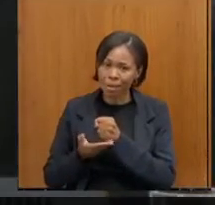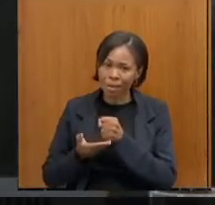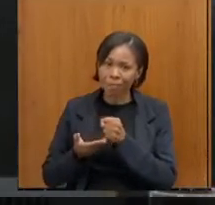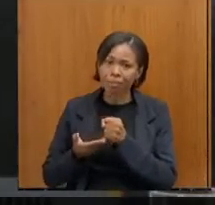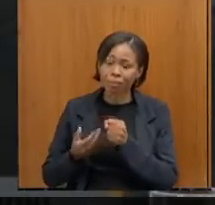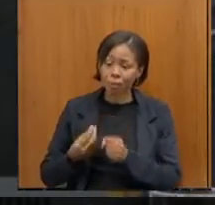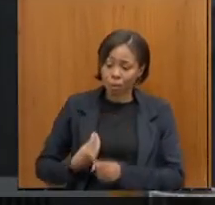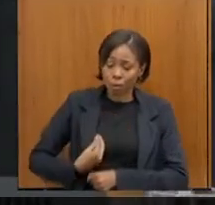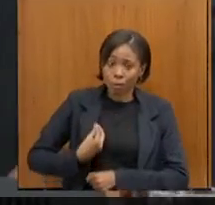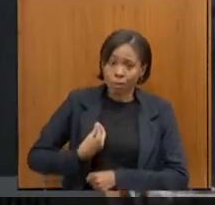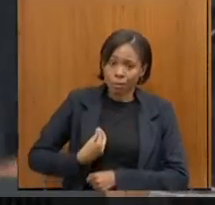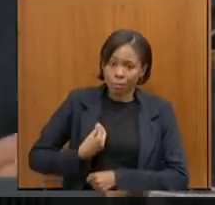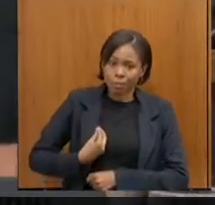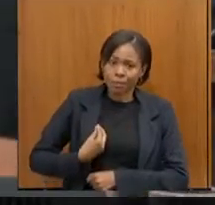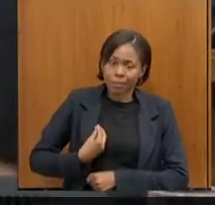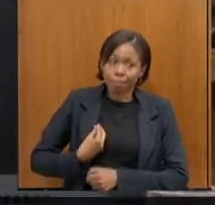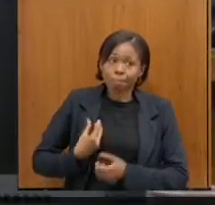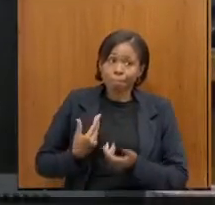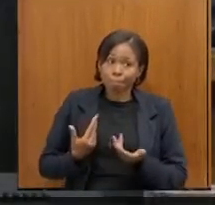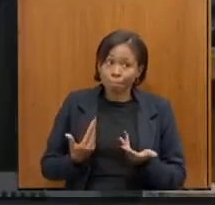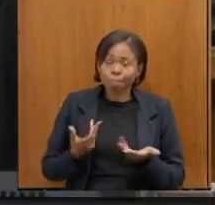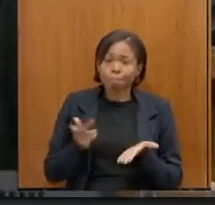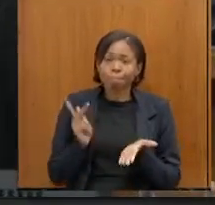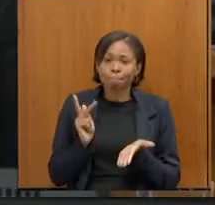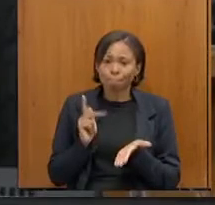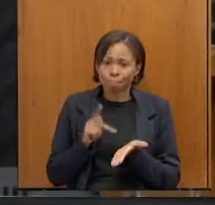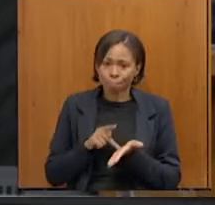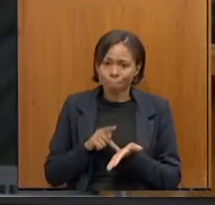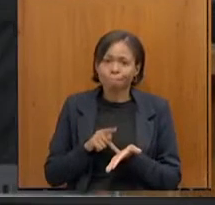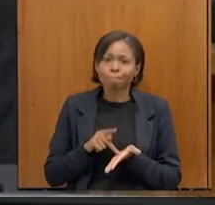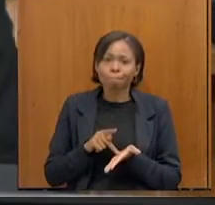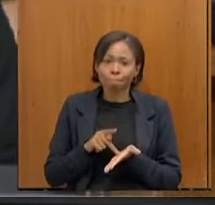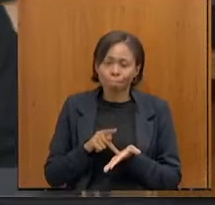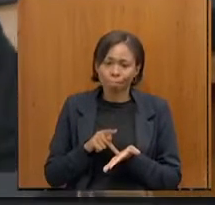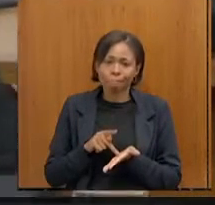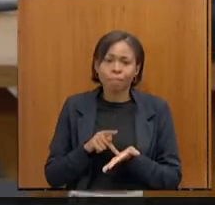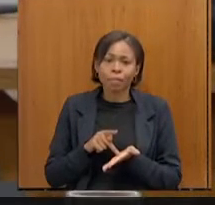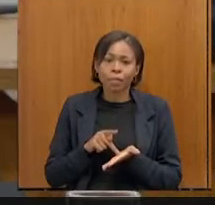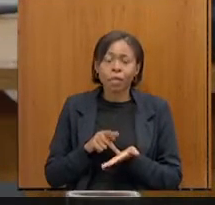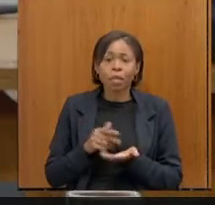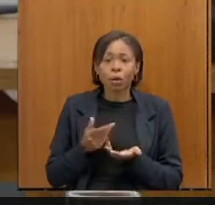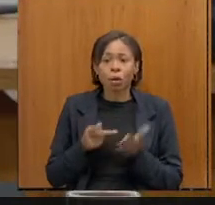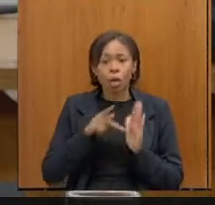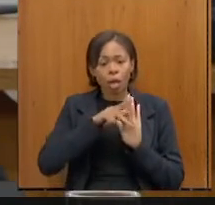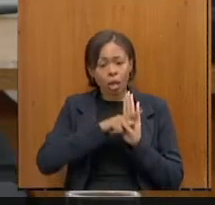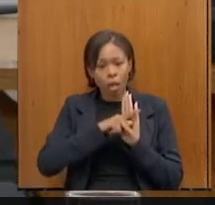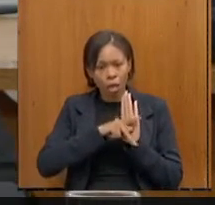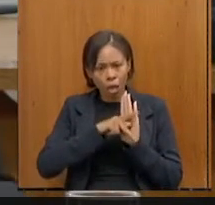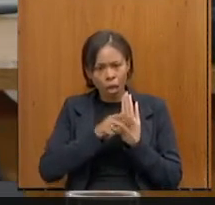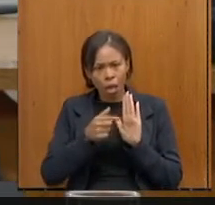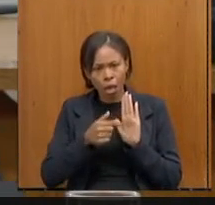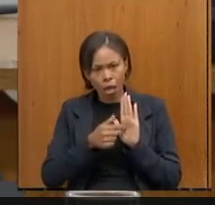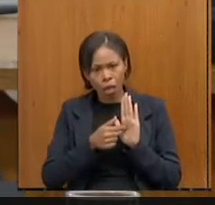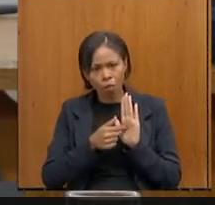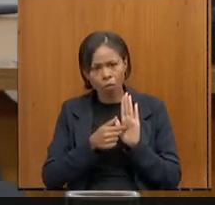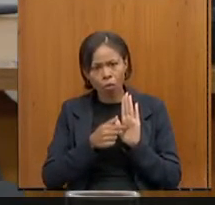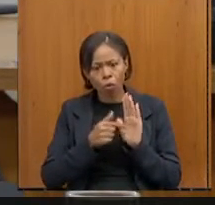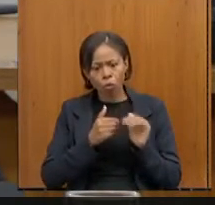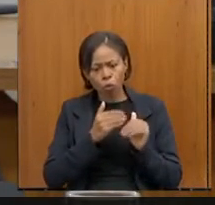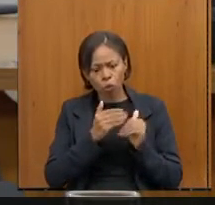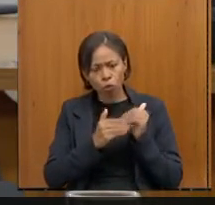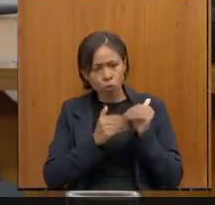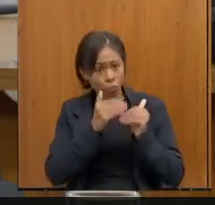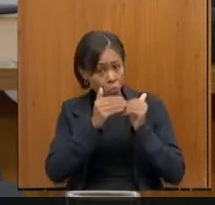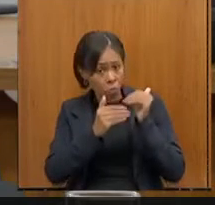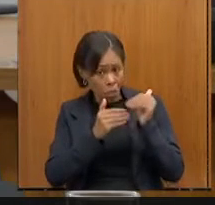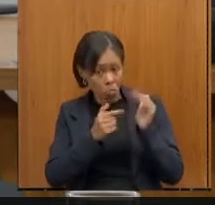sobrevivência e realmente é a constituição desse plano de desenvolvimento ele prever